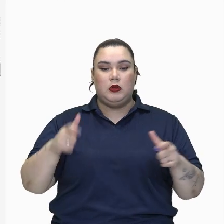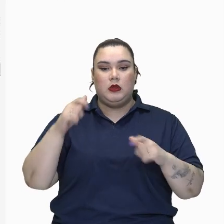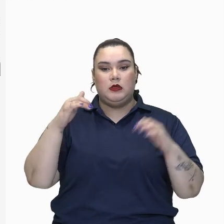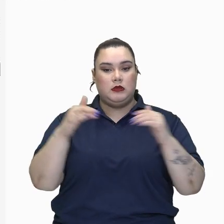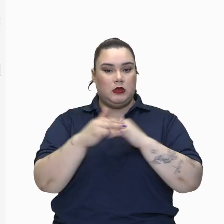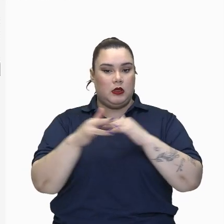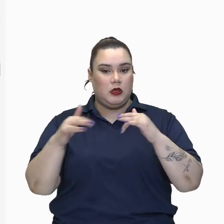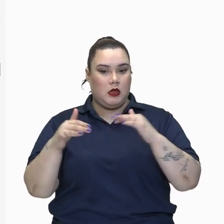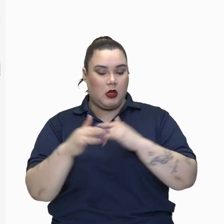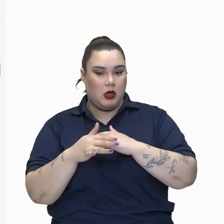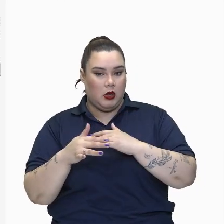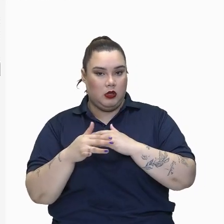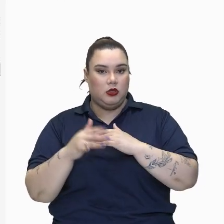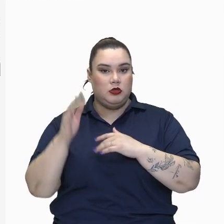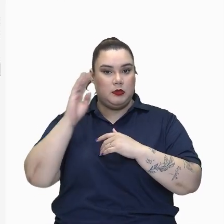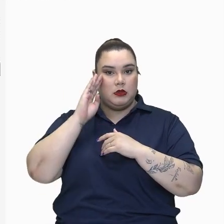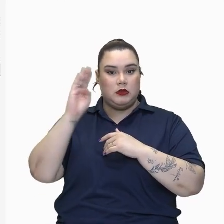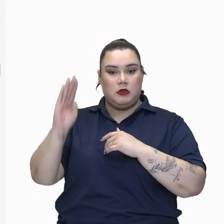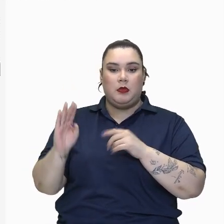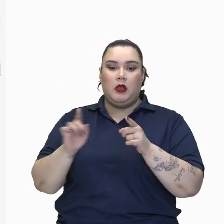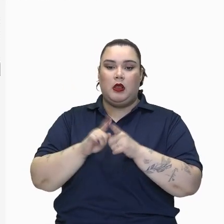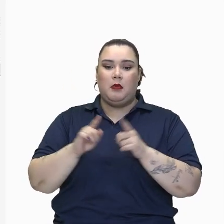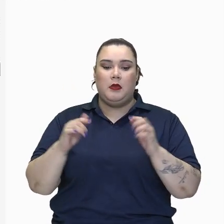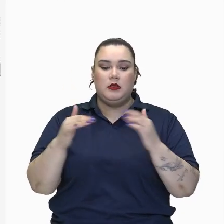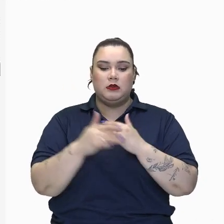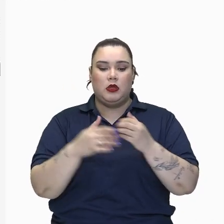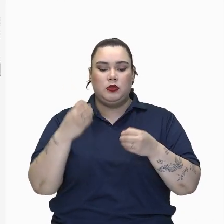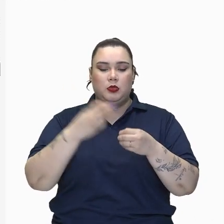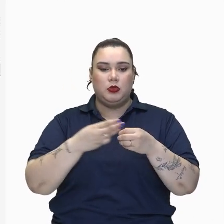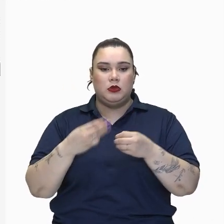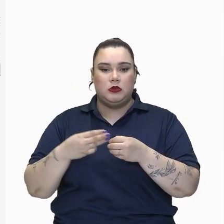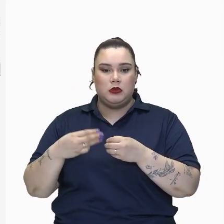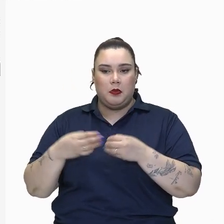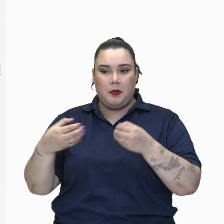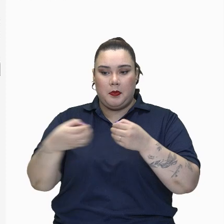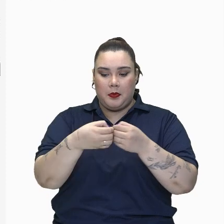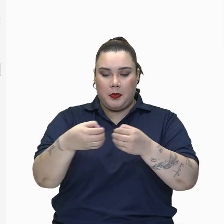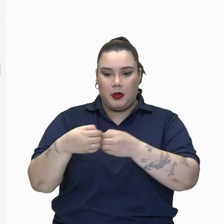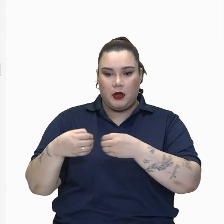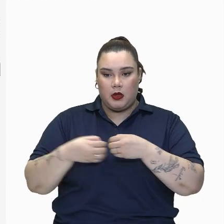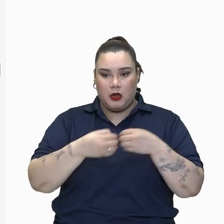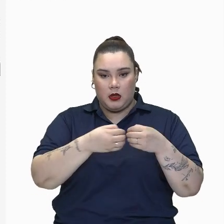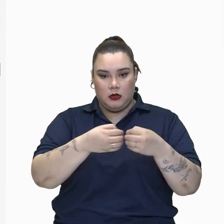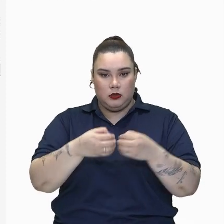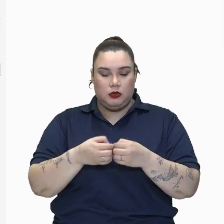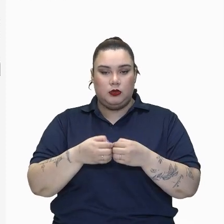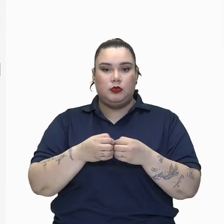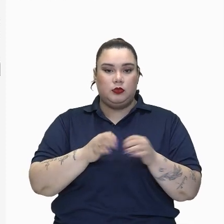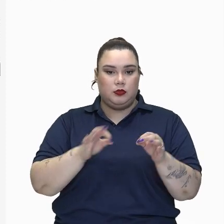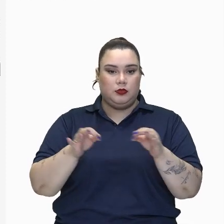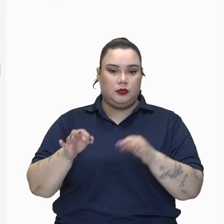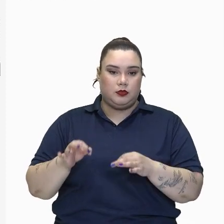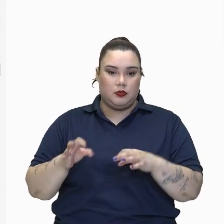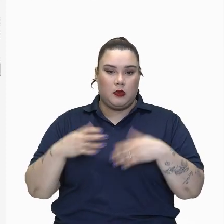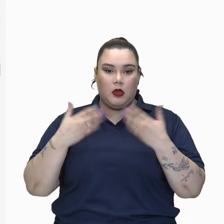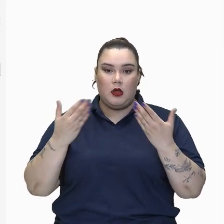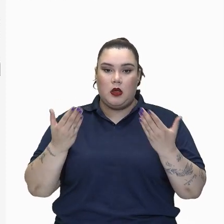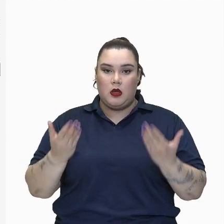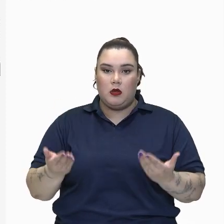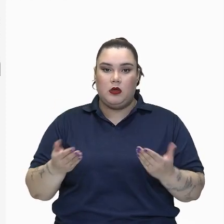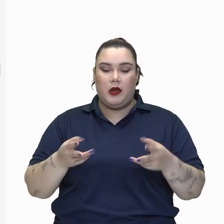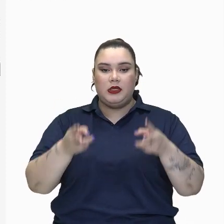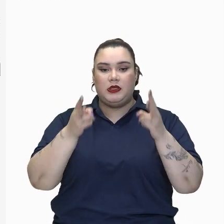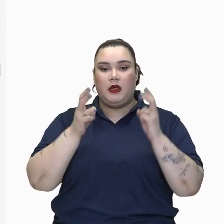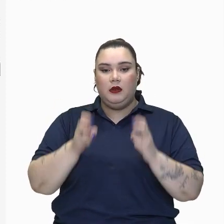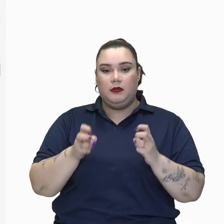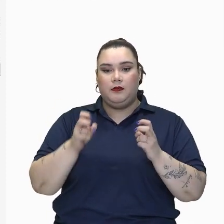e das cidades médias, né, com maior tendência de crescimento urbano. Então, aí,